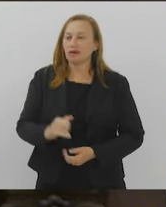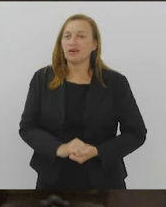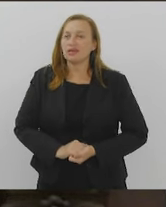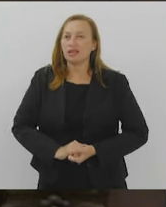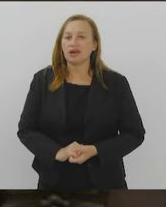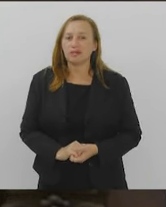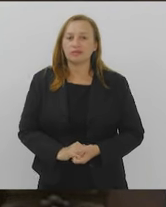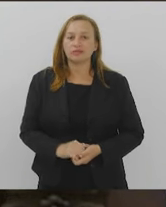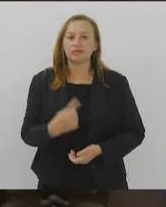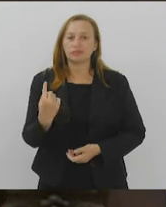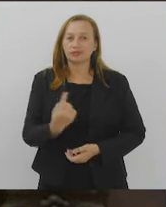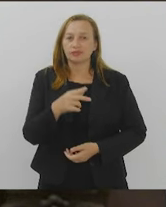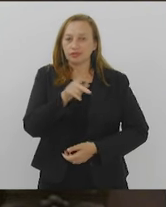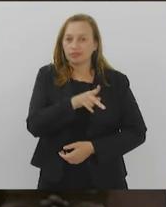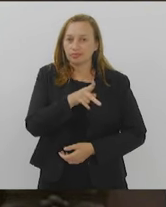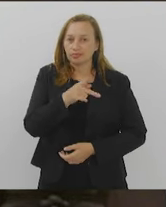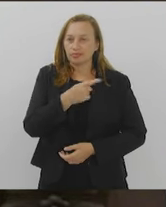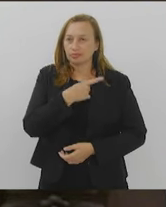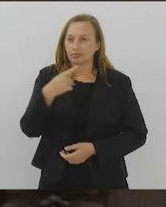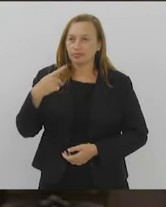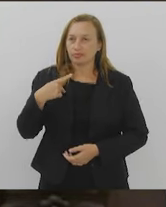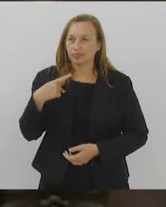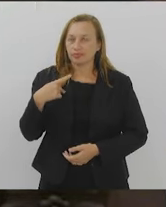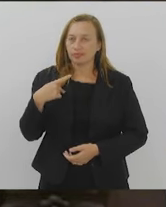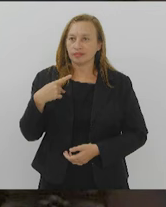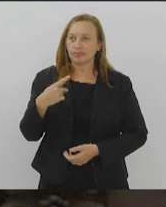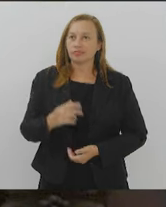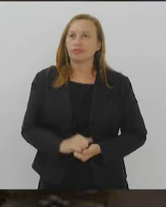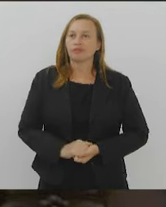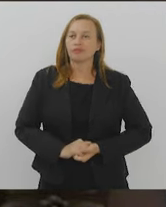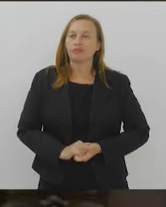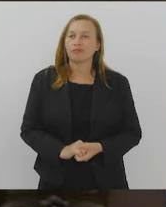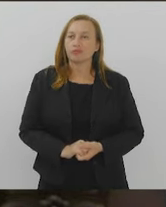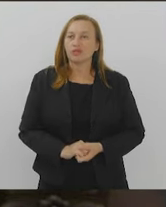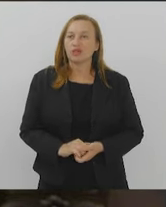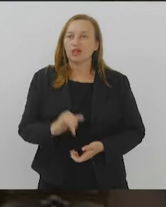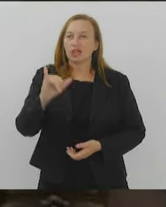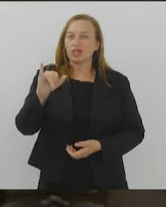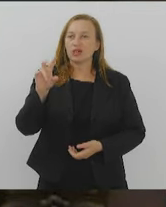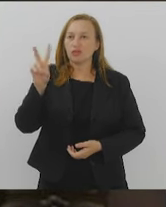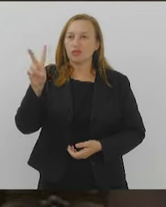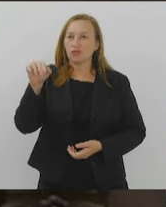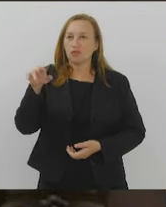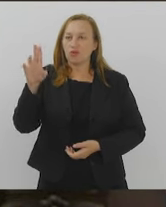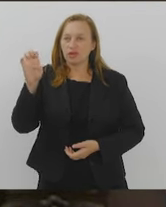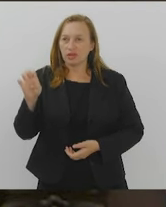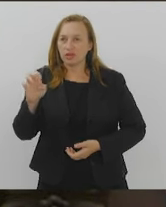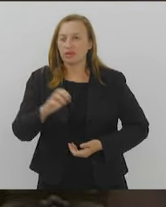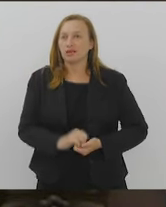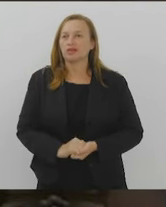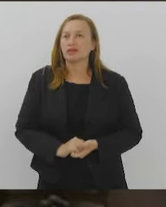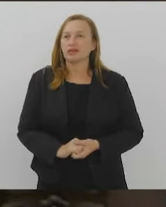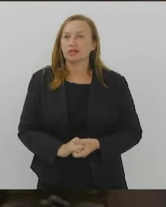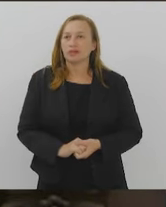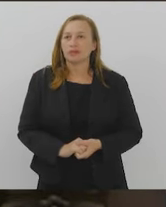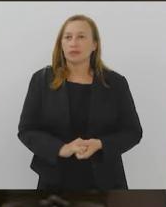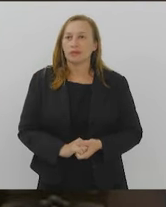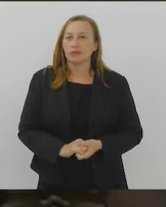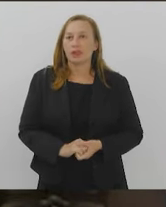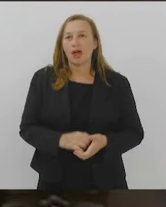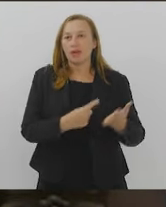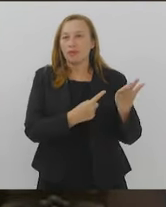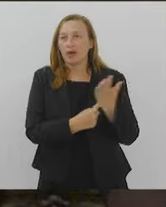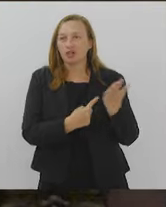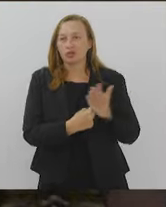Nosso pastor, pastor Ivone... Cadê o meu cerimonial? Me ajuda que